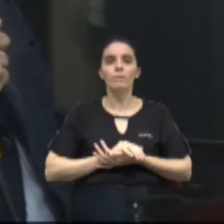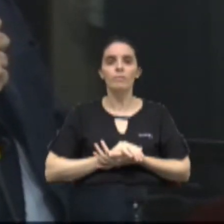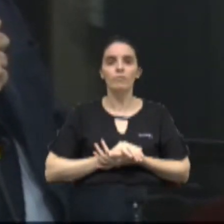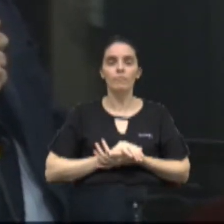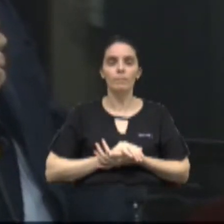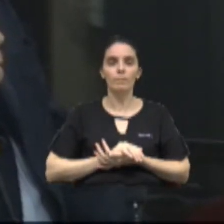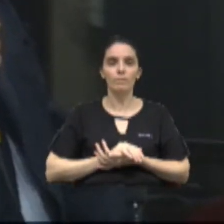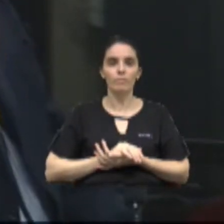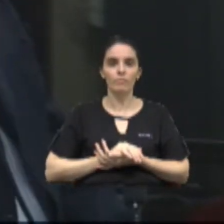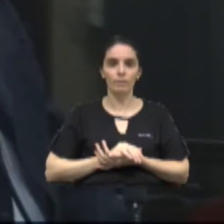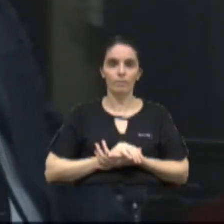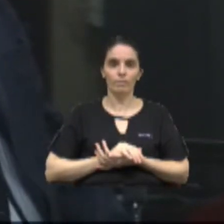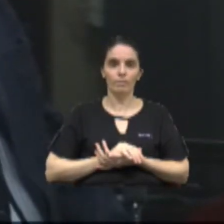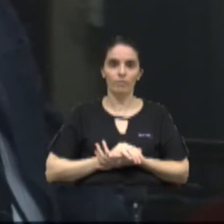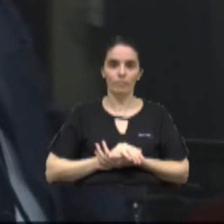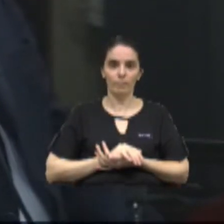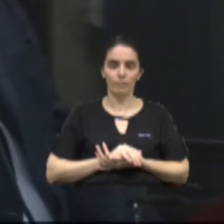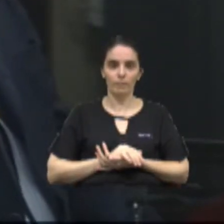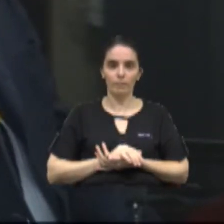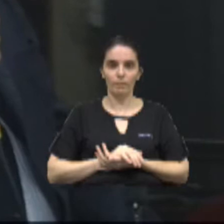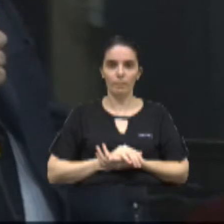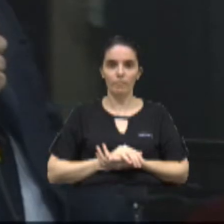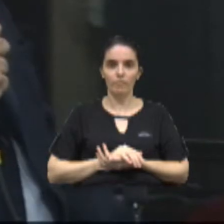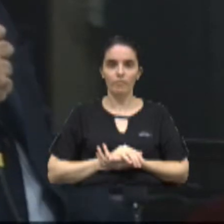e que nós temos que